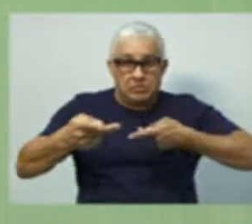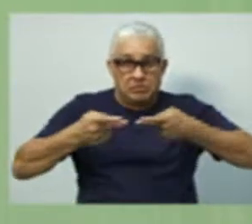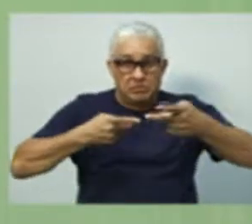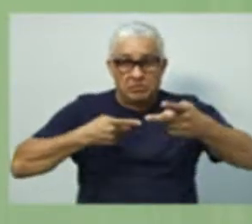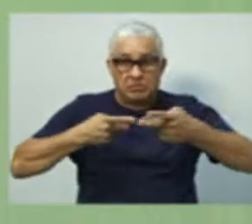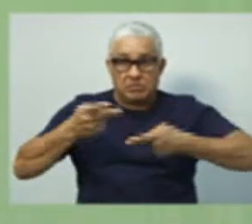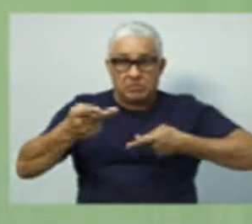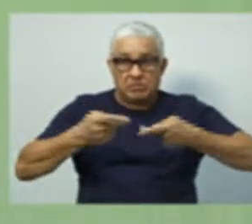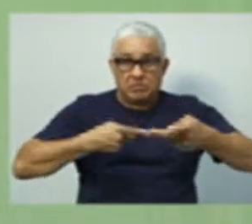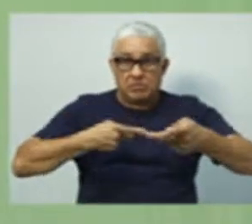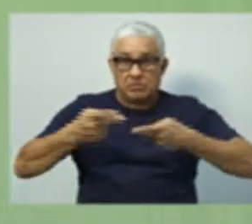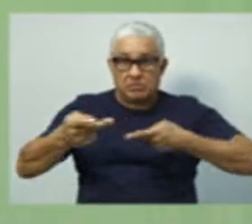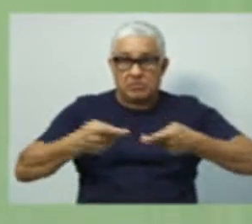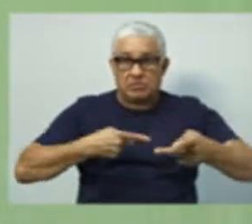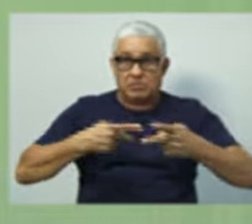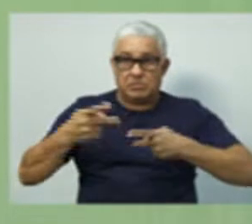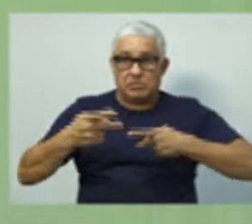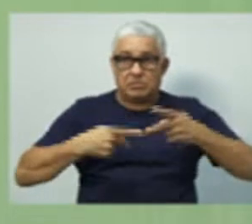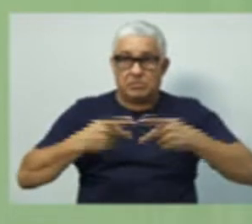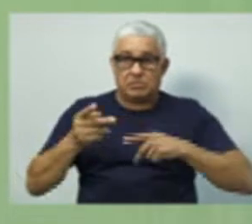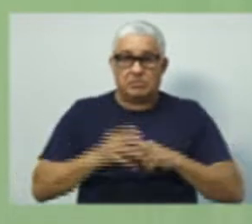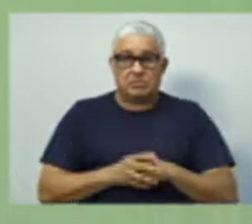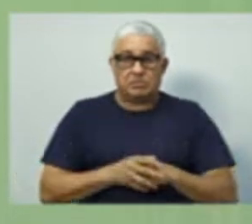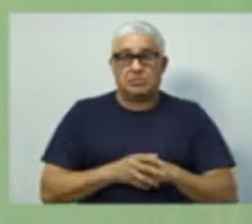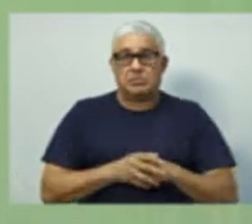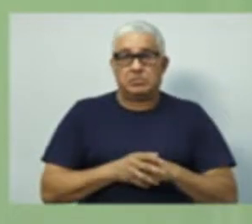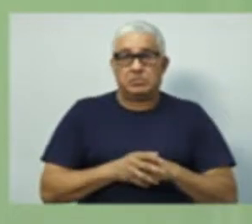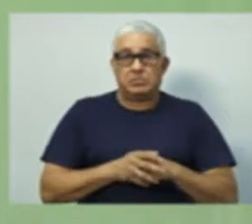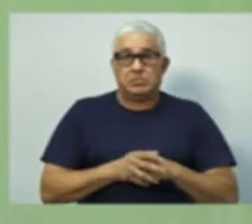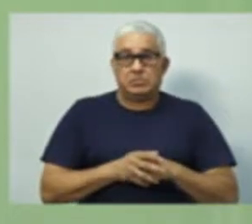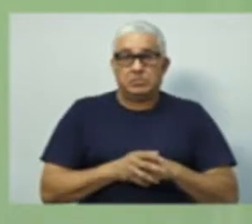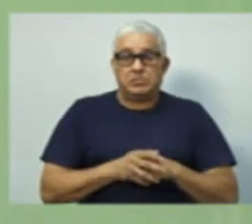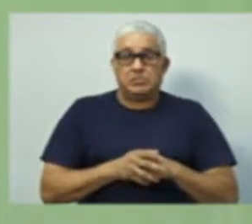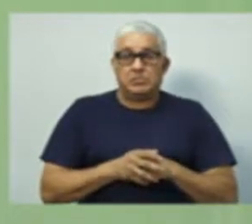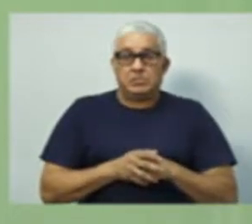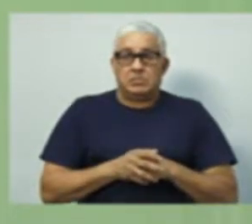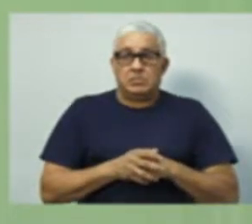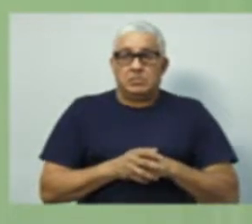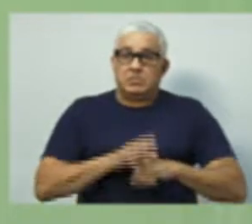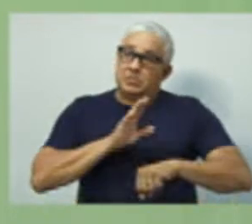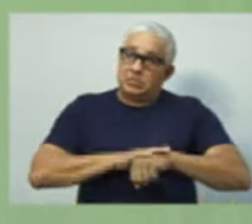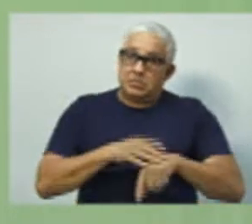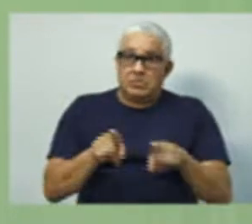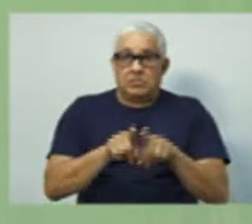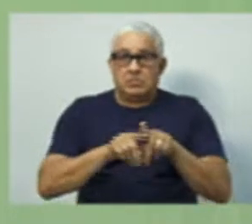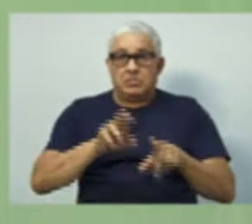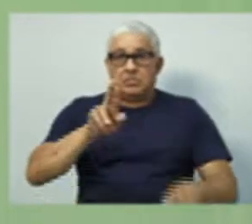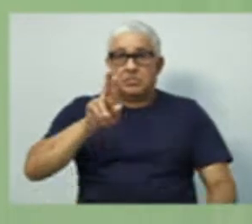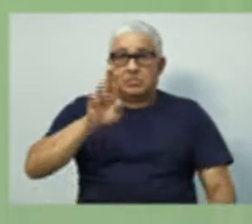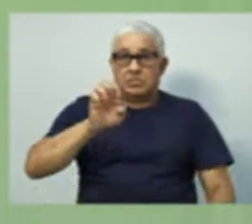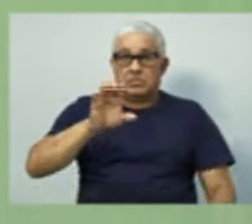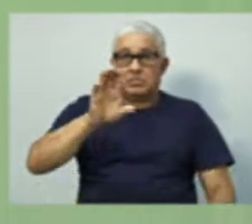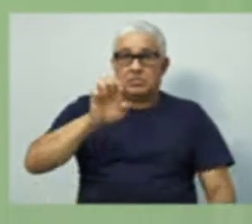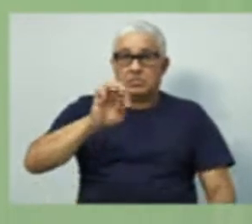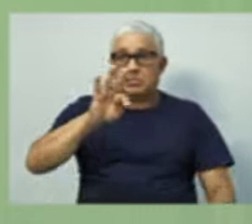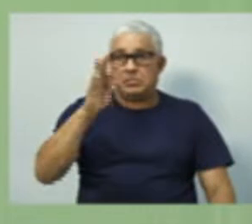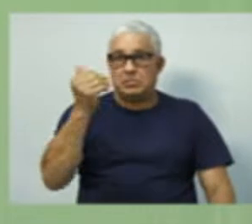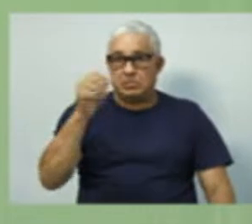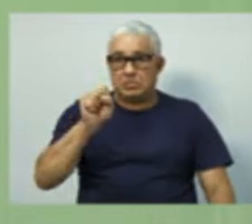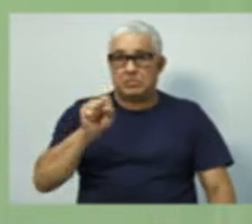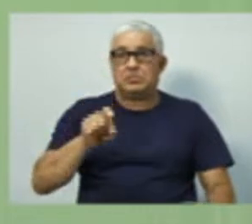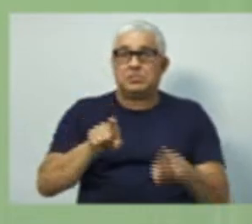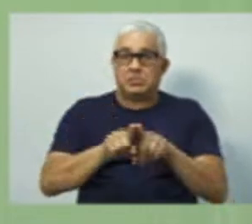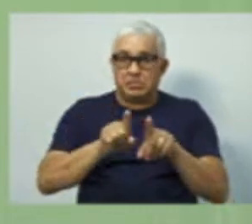ou projetar para um período determinado as receitas